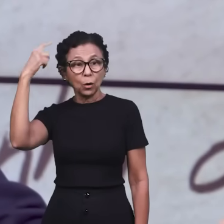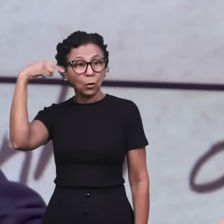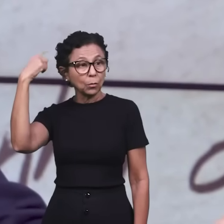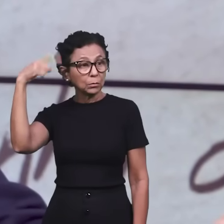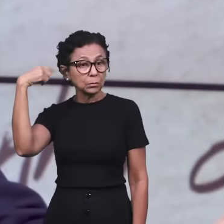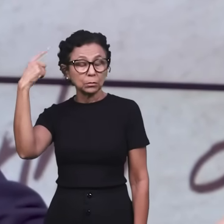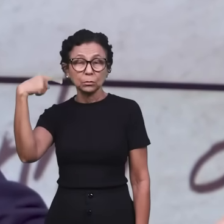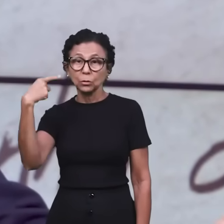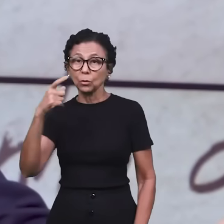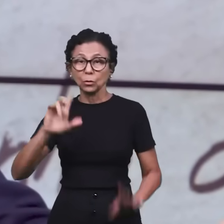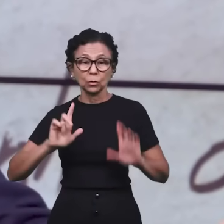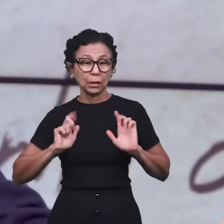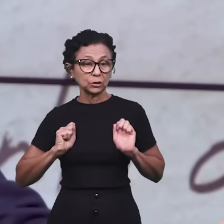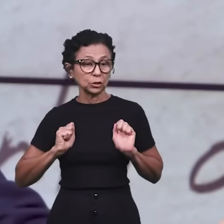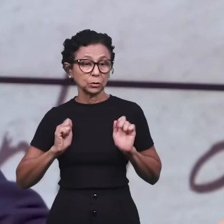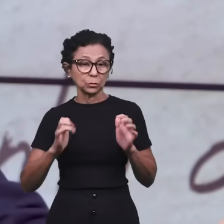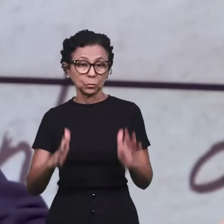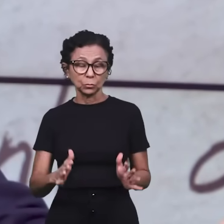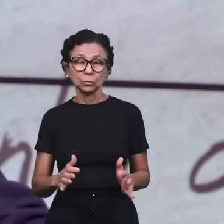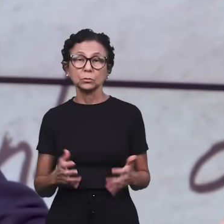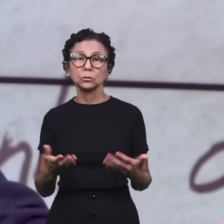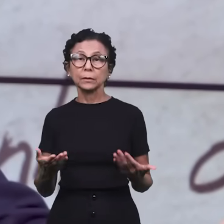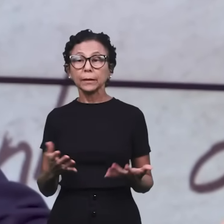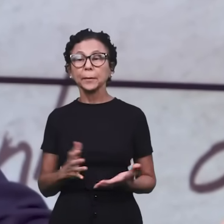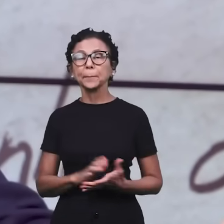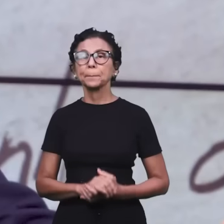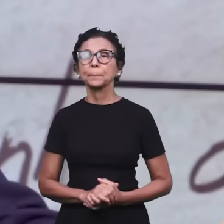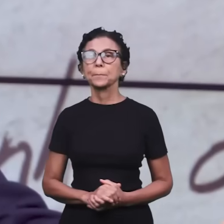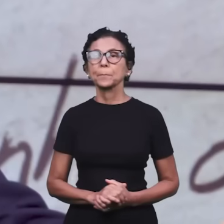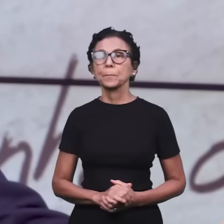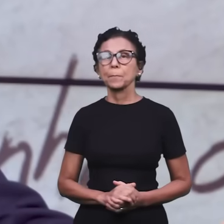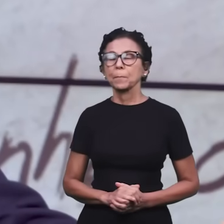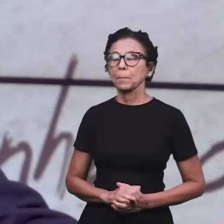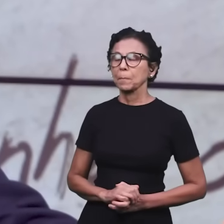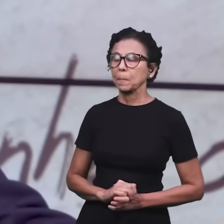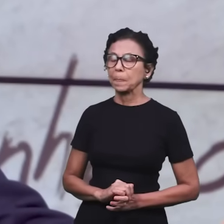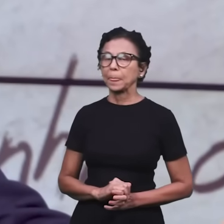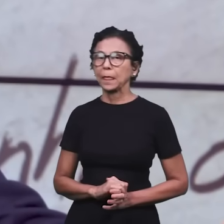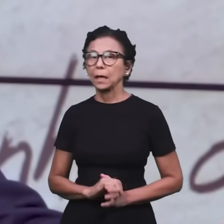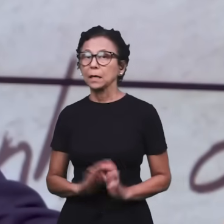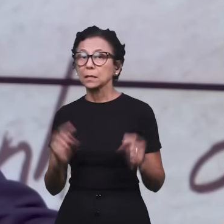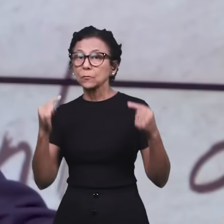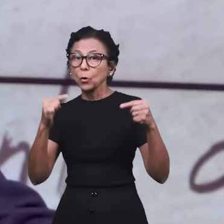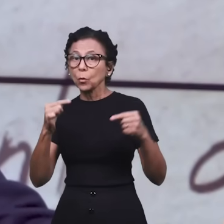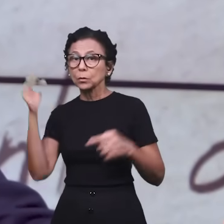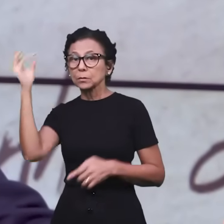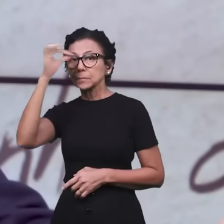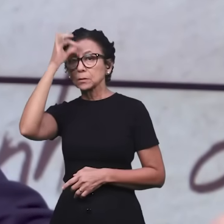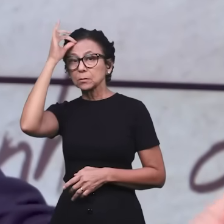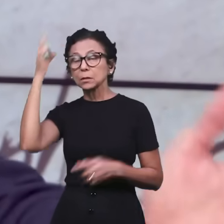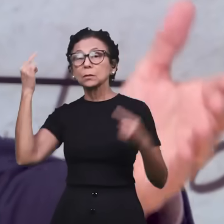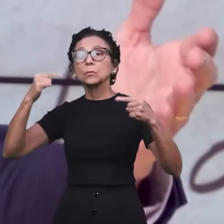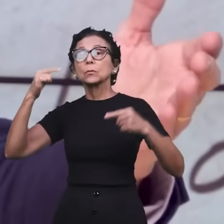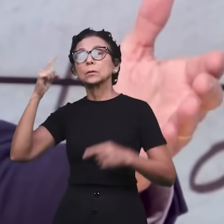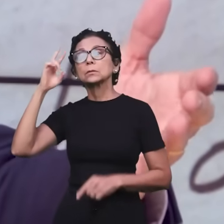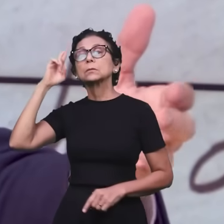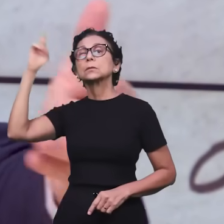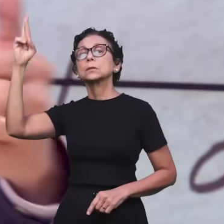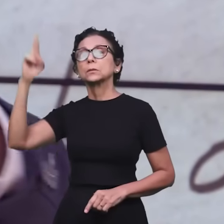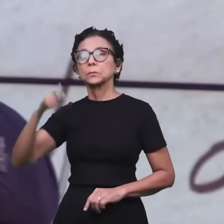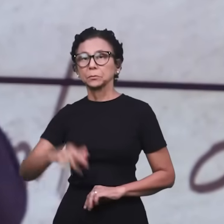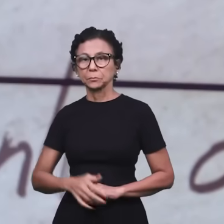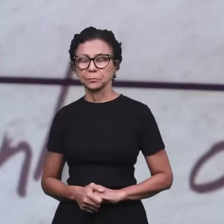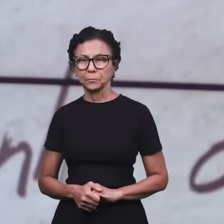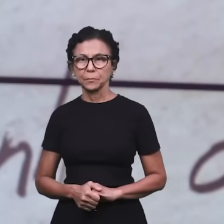E você ir contra o Espírito Santo, você ir contra o Senhor, Muito é uma boa grande colocada. loucura. É. Nós estamos falando aqui, e Isso foi mesmo. falado o